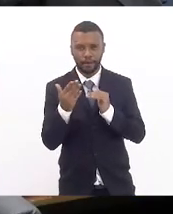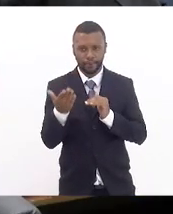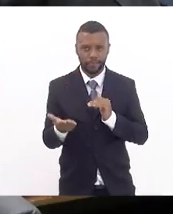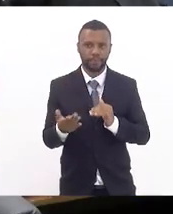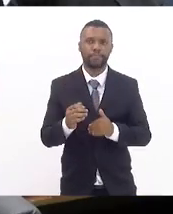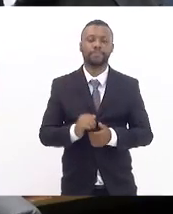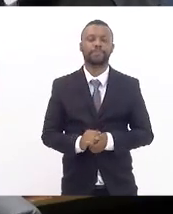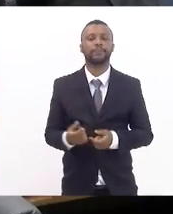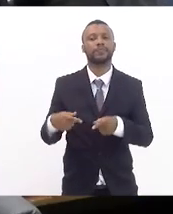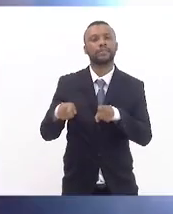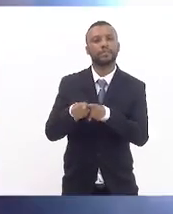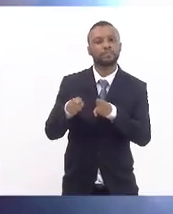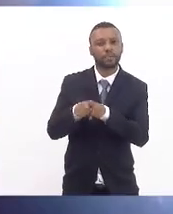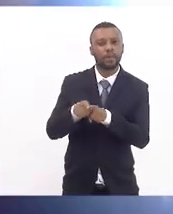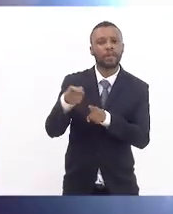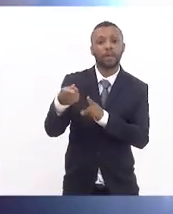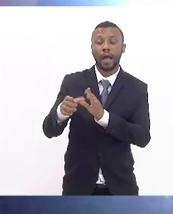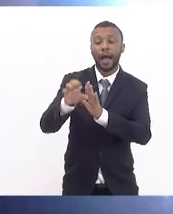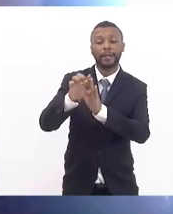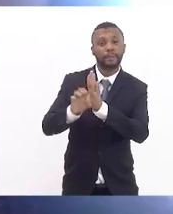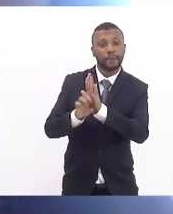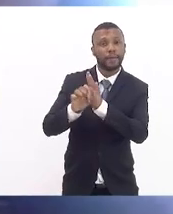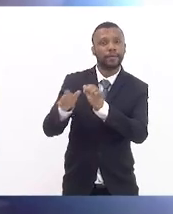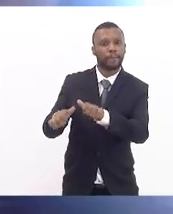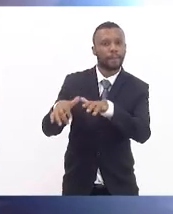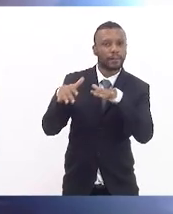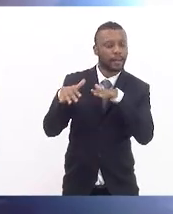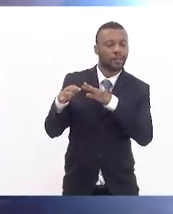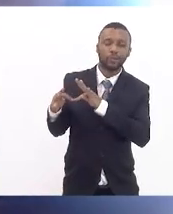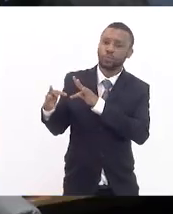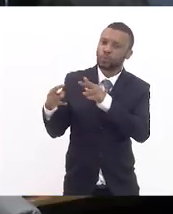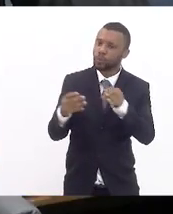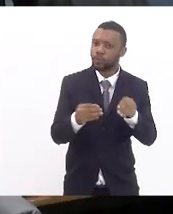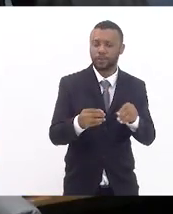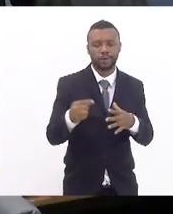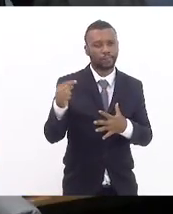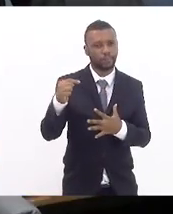E favorável a todas as emendas de plenário.